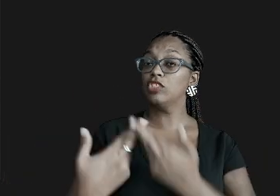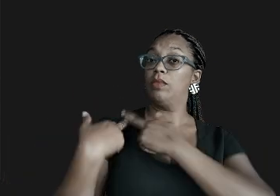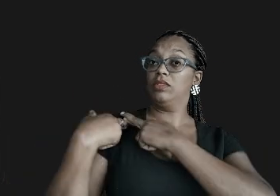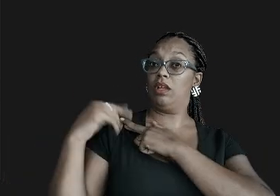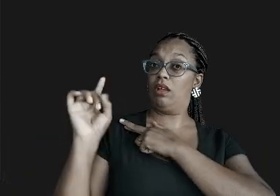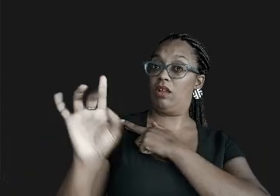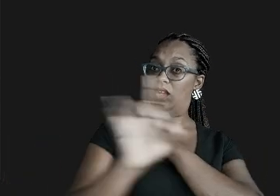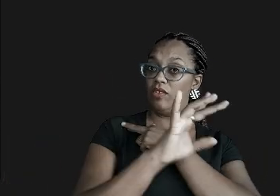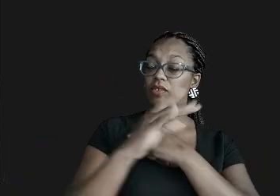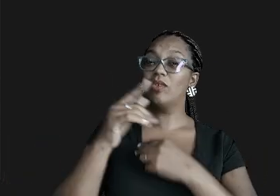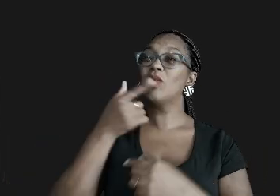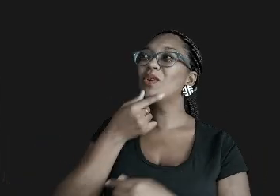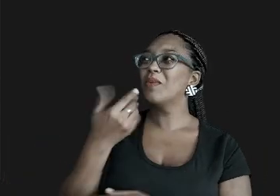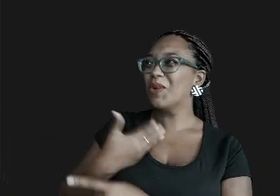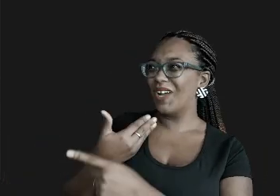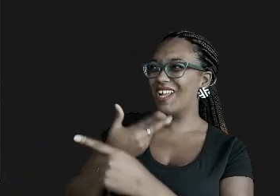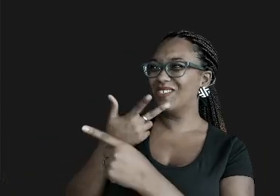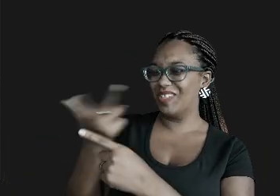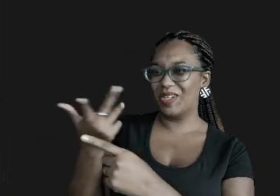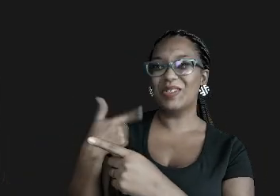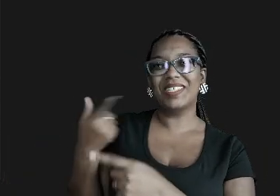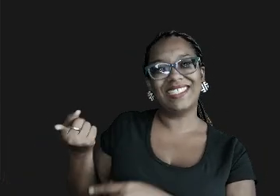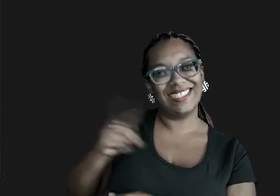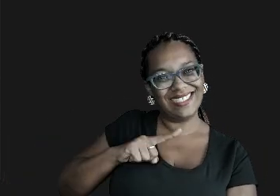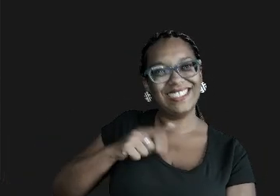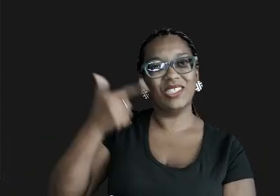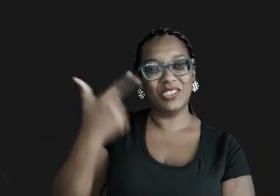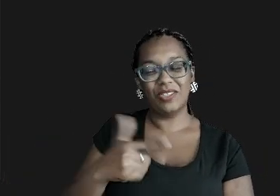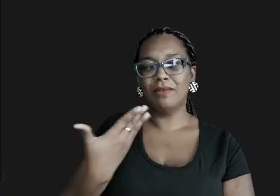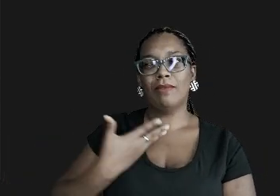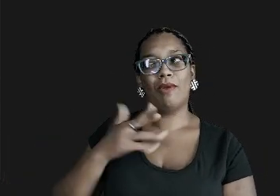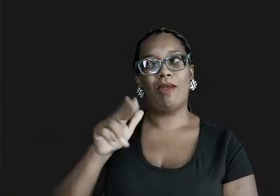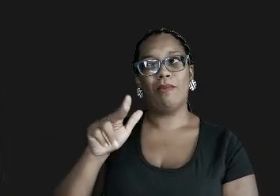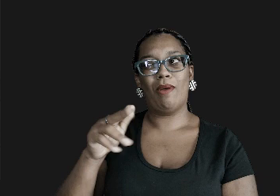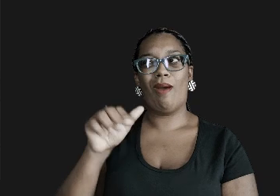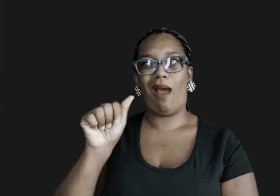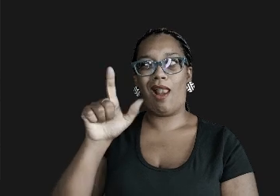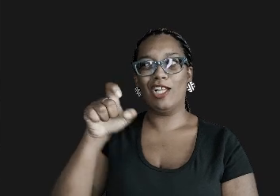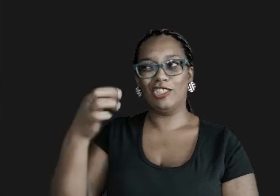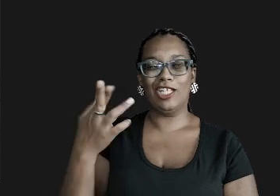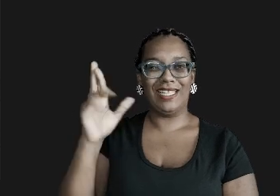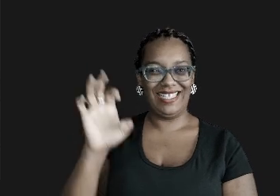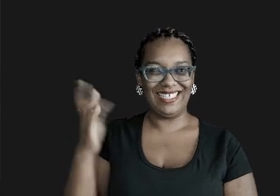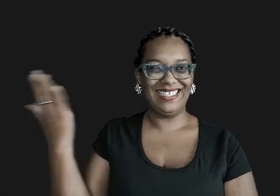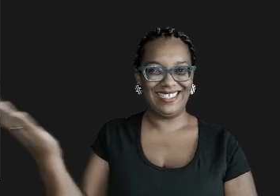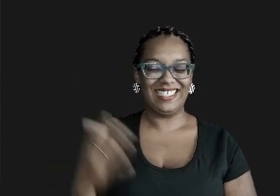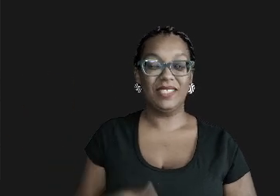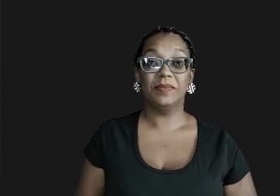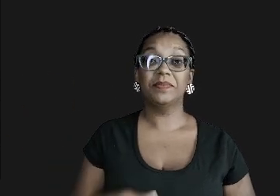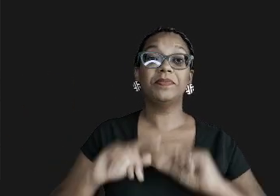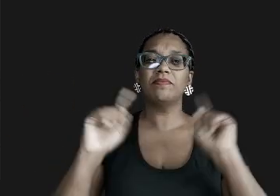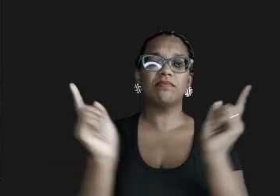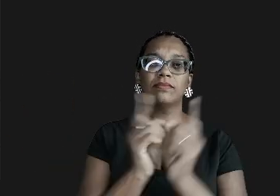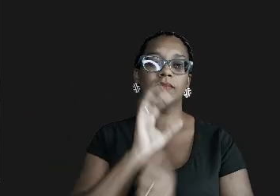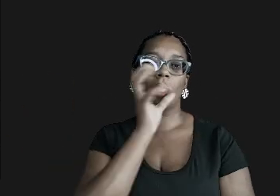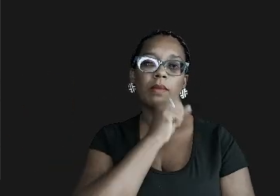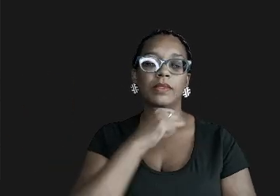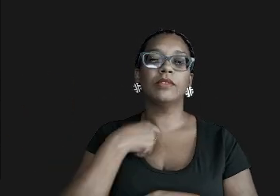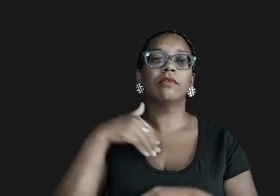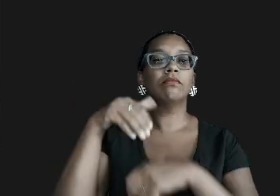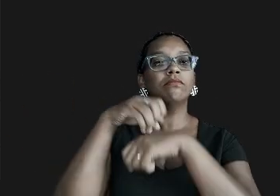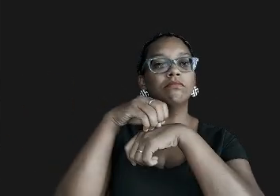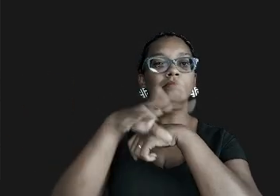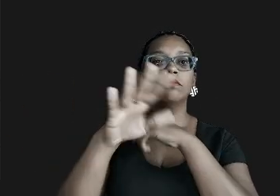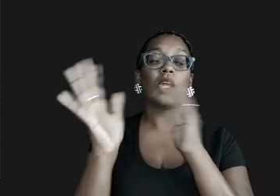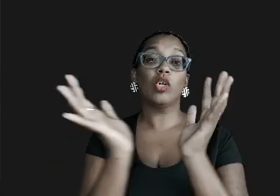eu replico que o meu colega Patera tinha feito e o meu irmão de batalha de todos os dias Alexandre tá ele é muito rapidamente só para passar